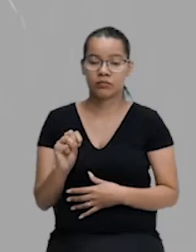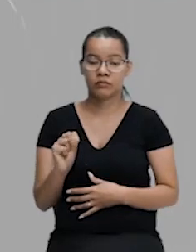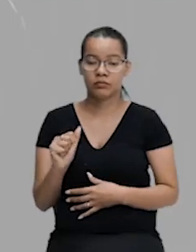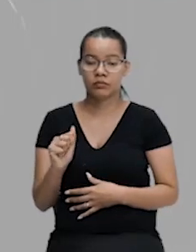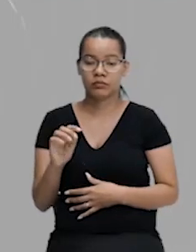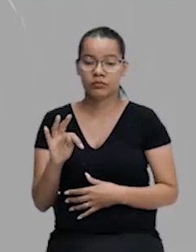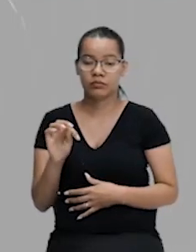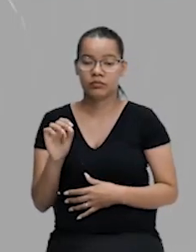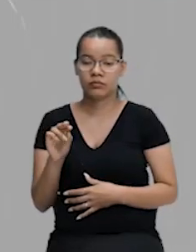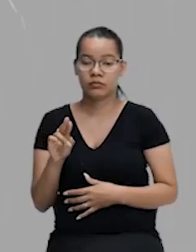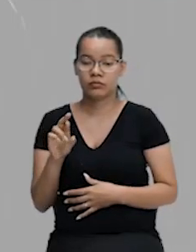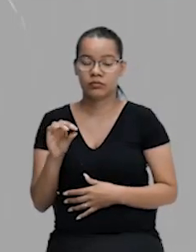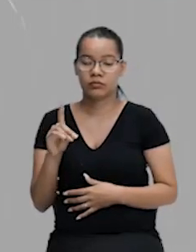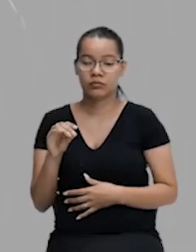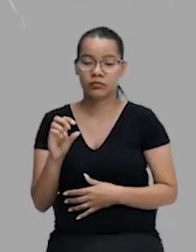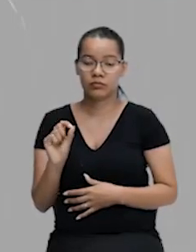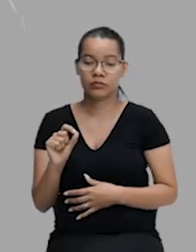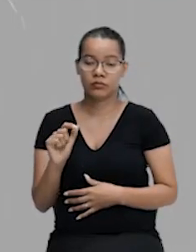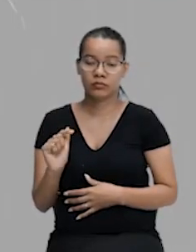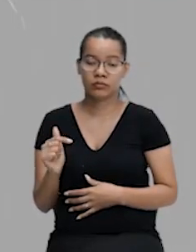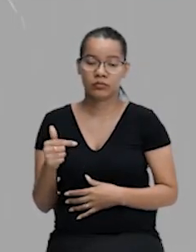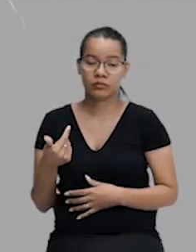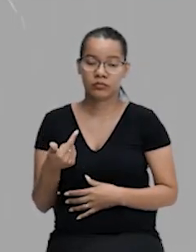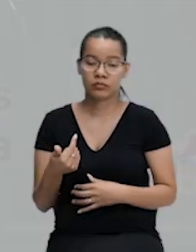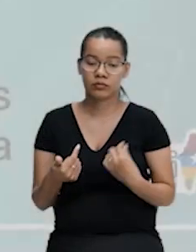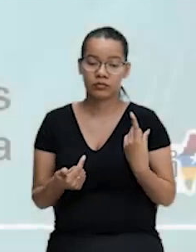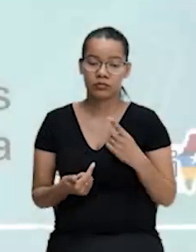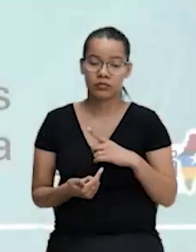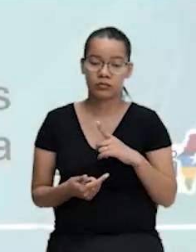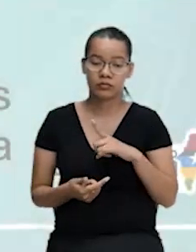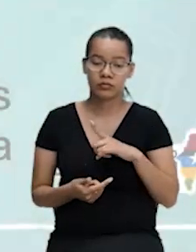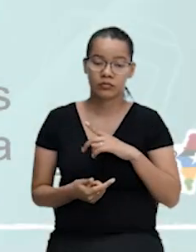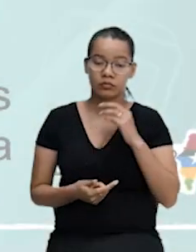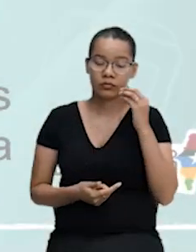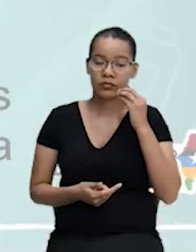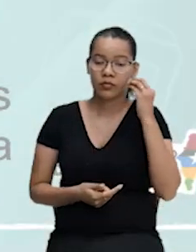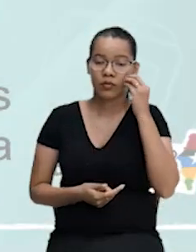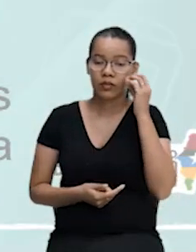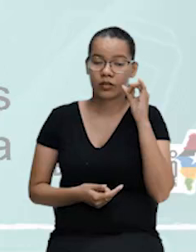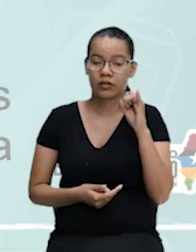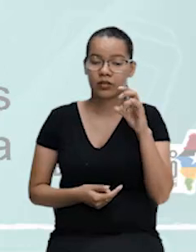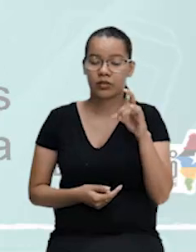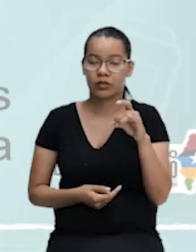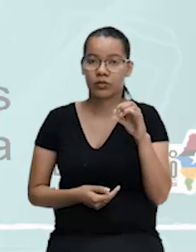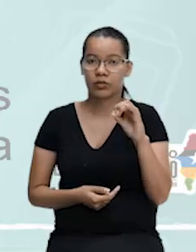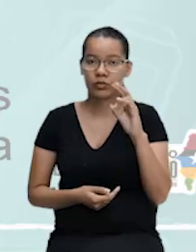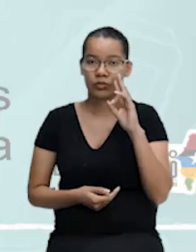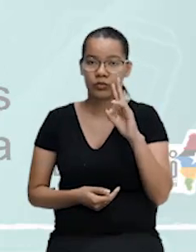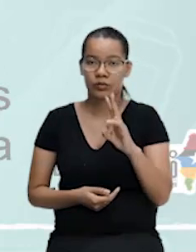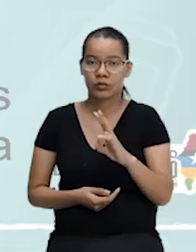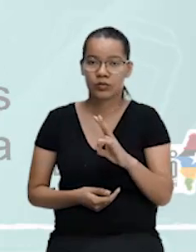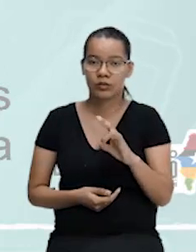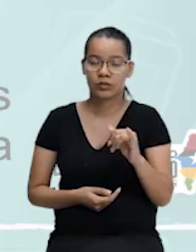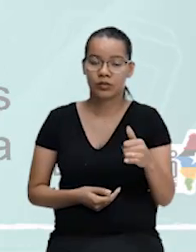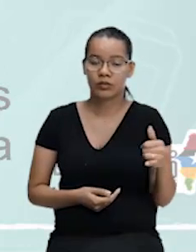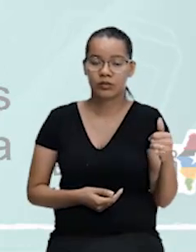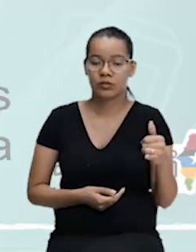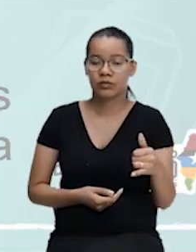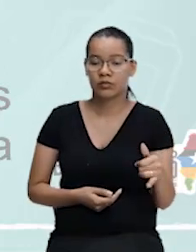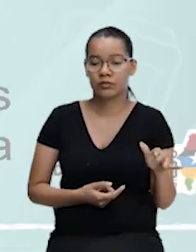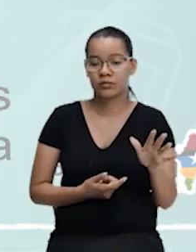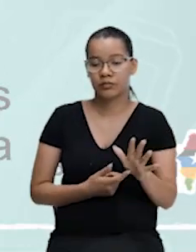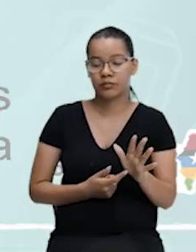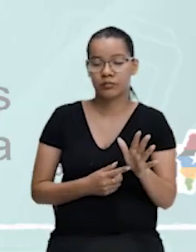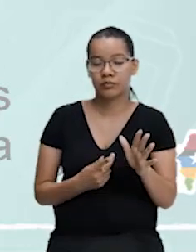que o outro, né? Aí nós temos aqui o teste do iodo. Acompanhe aqui comigo. Ó. Os óleos apresentam em